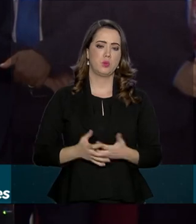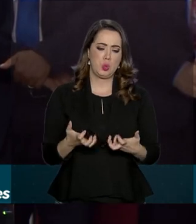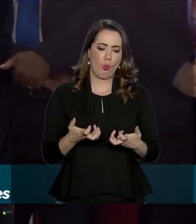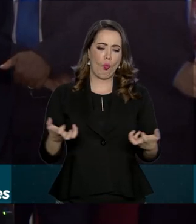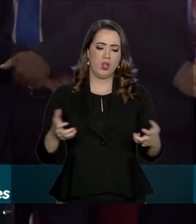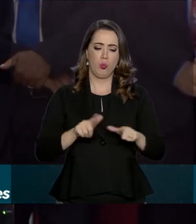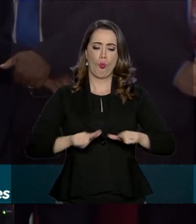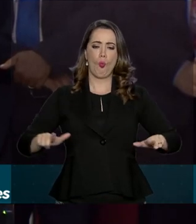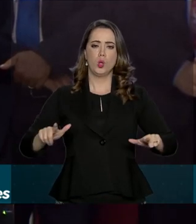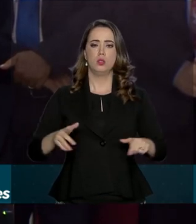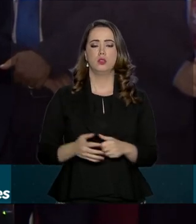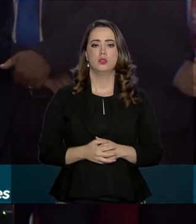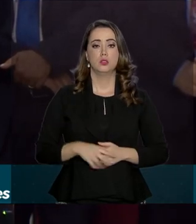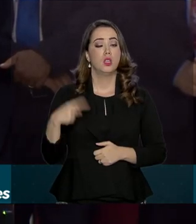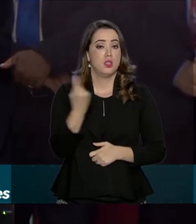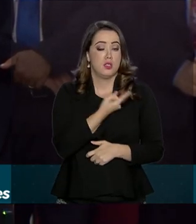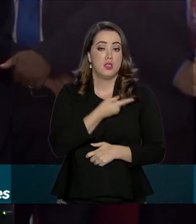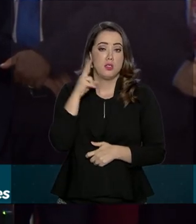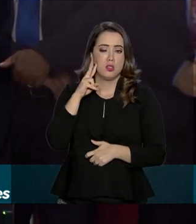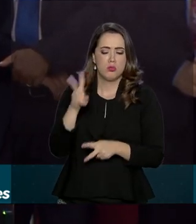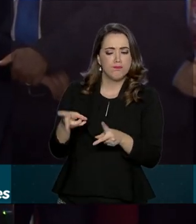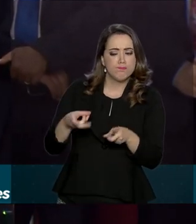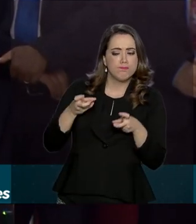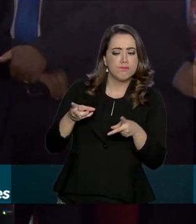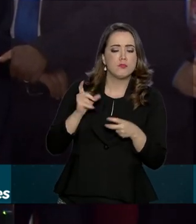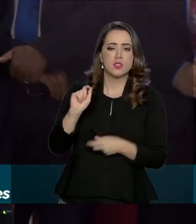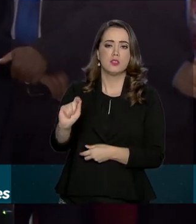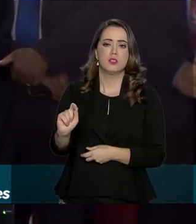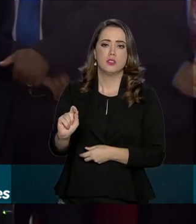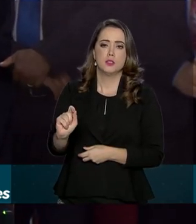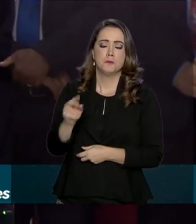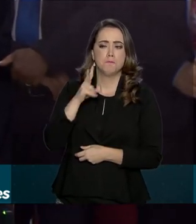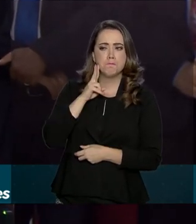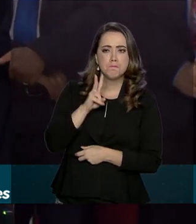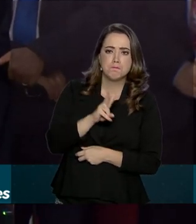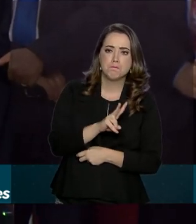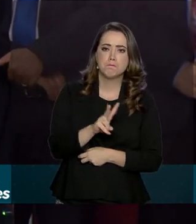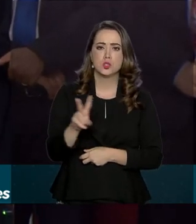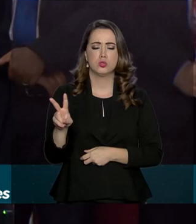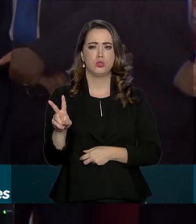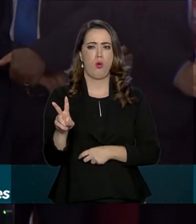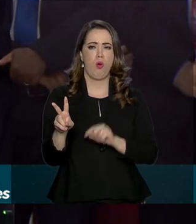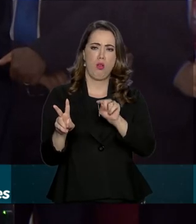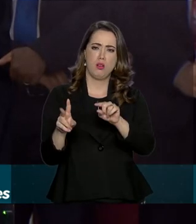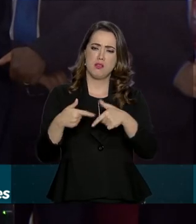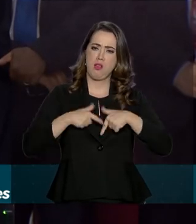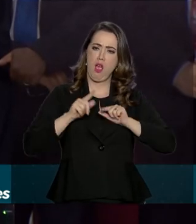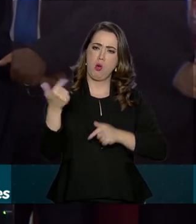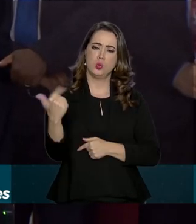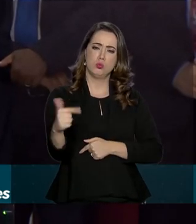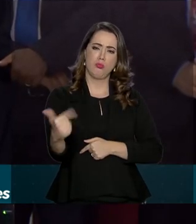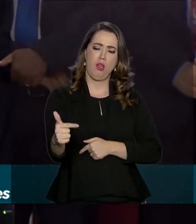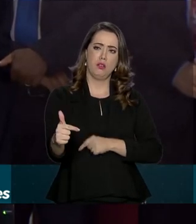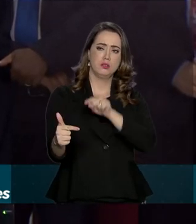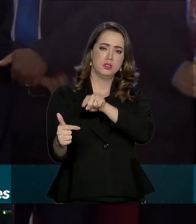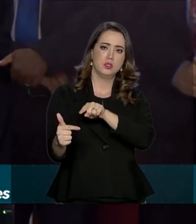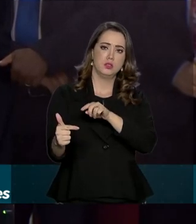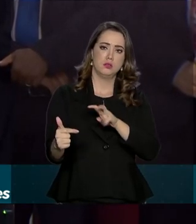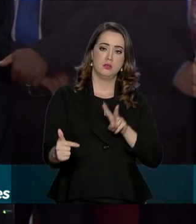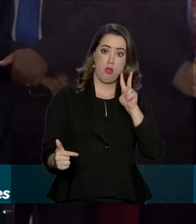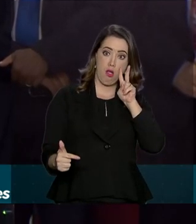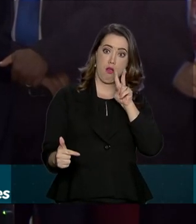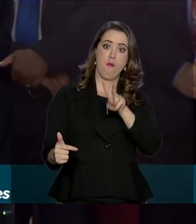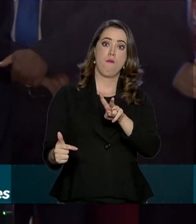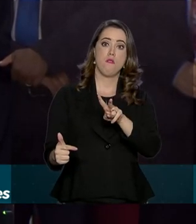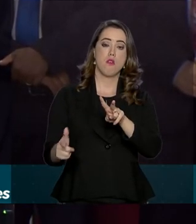E a gente, o que percebe é o seguinte, a gente olha o que eles não têm e enxerga o